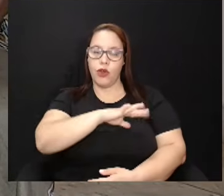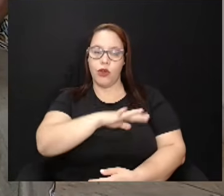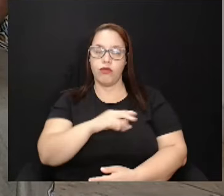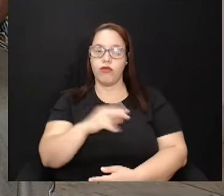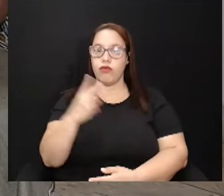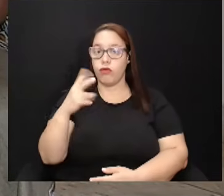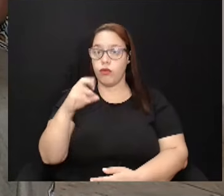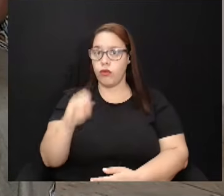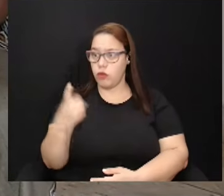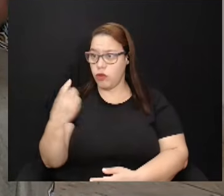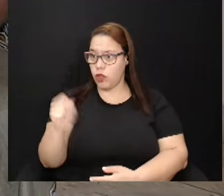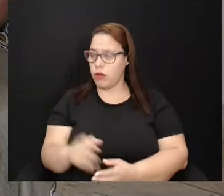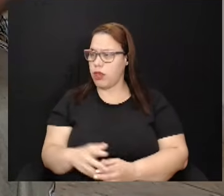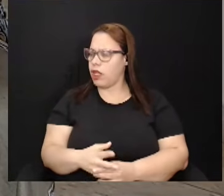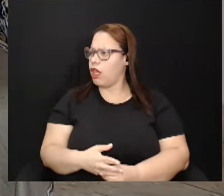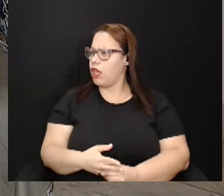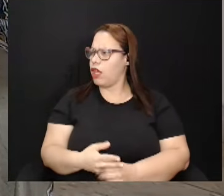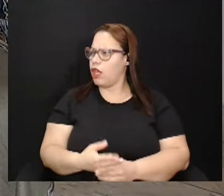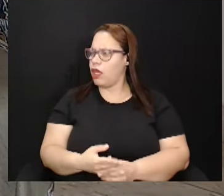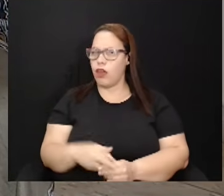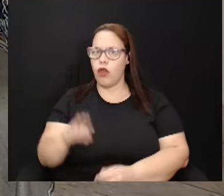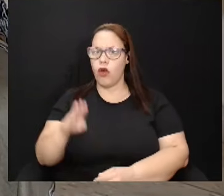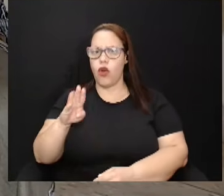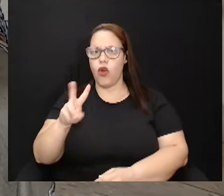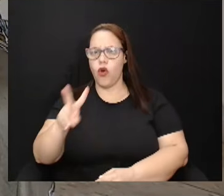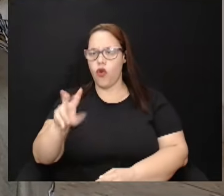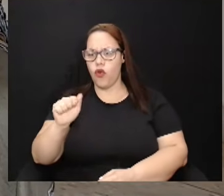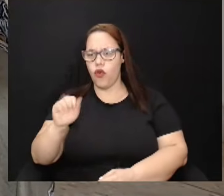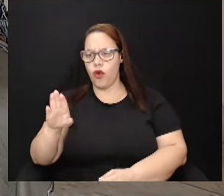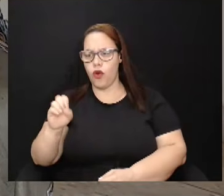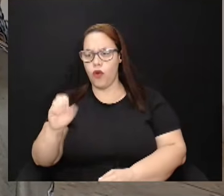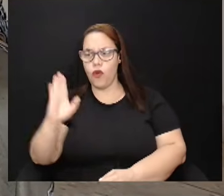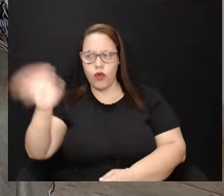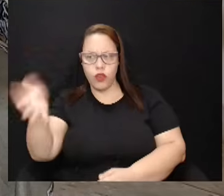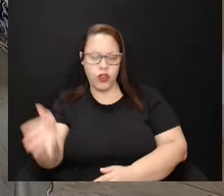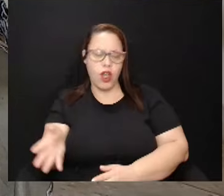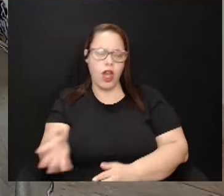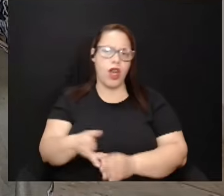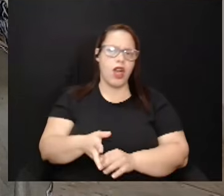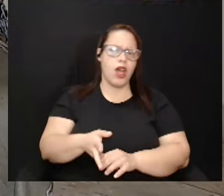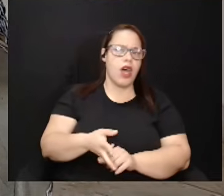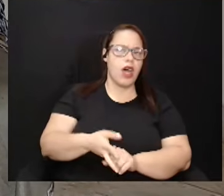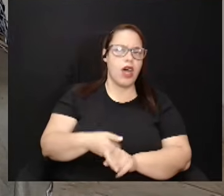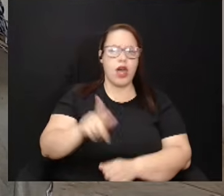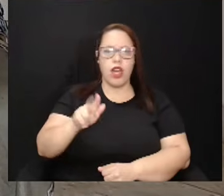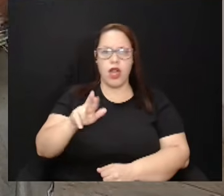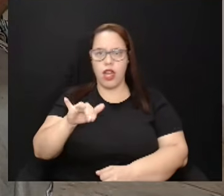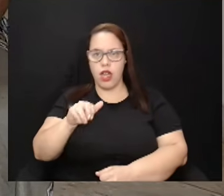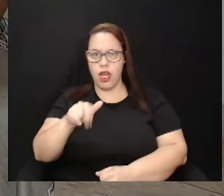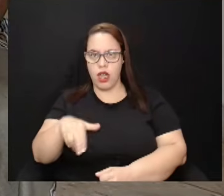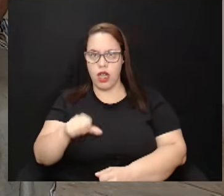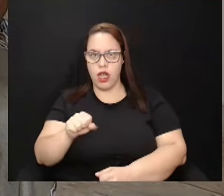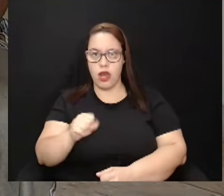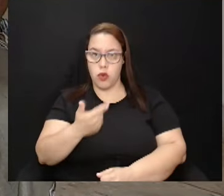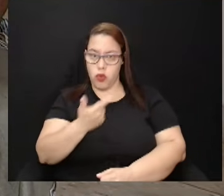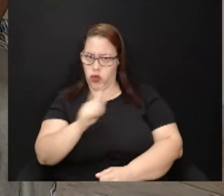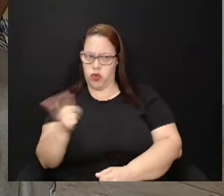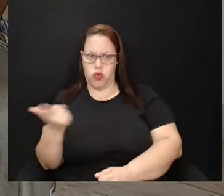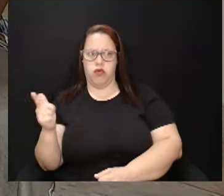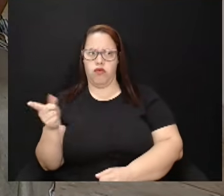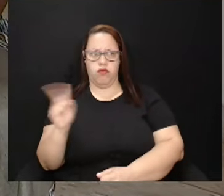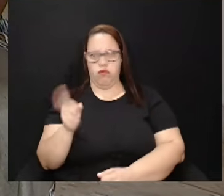2010. Vado, pô, mas você já é book, você já está no Guinness. Não tô, que eu não tô.